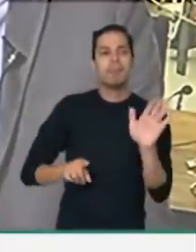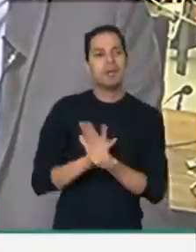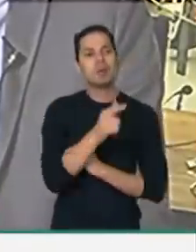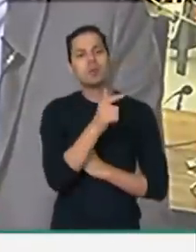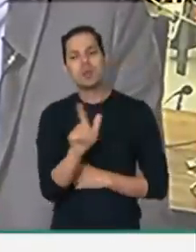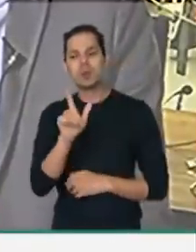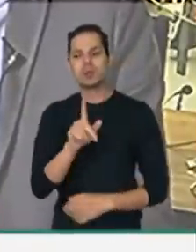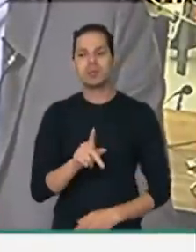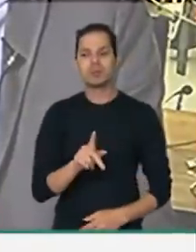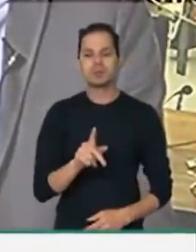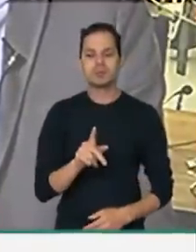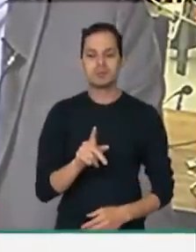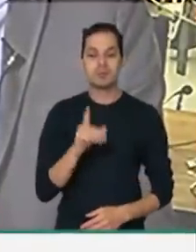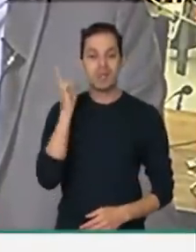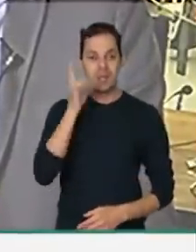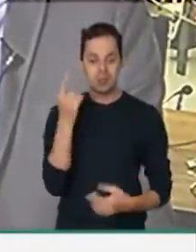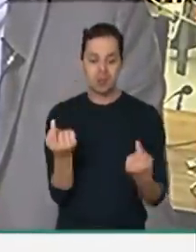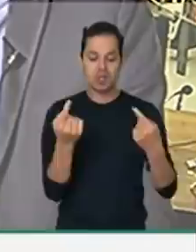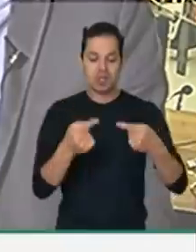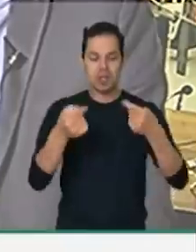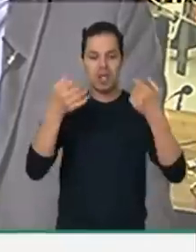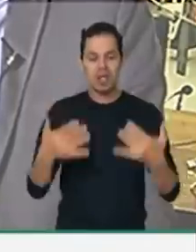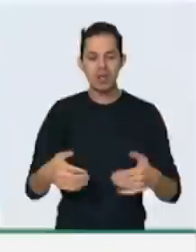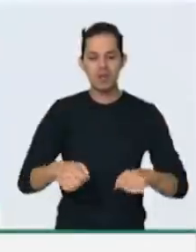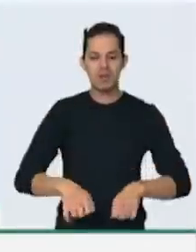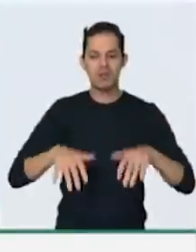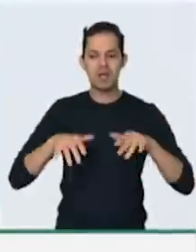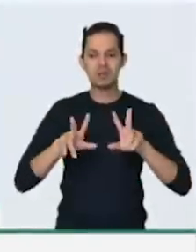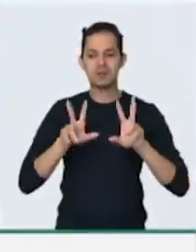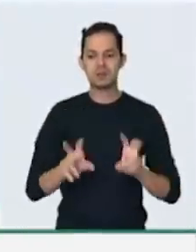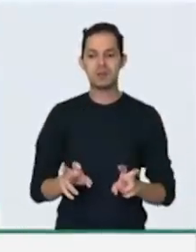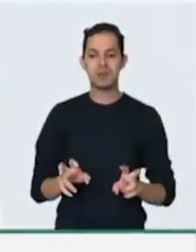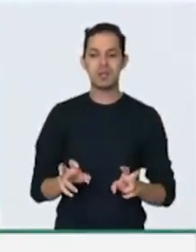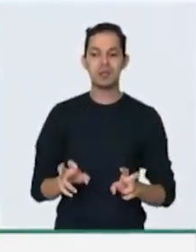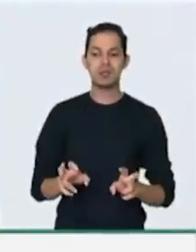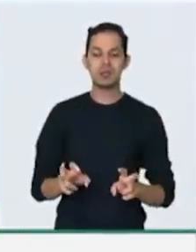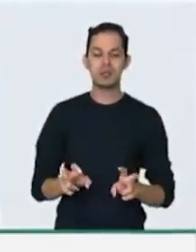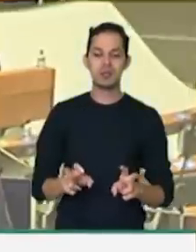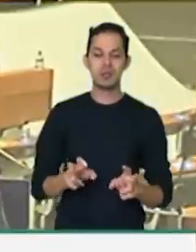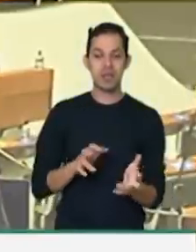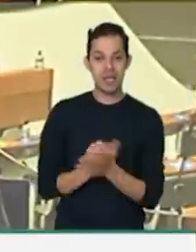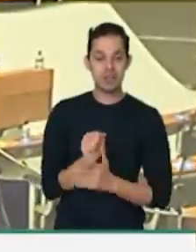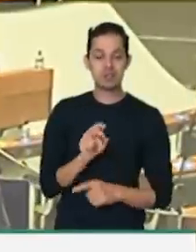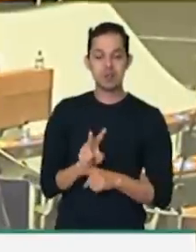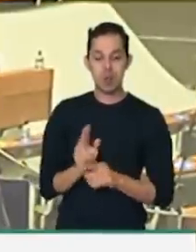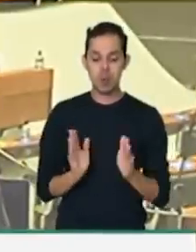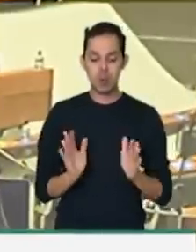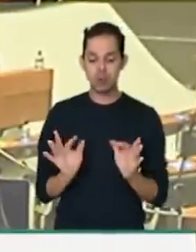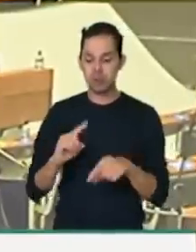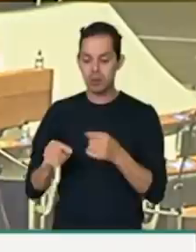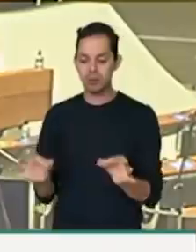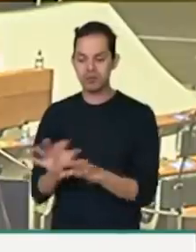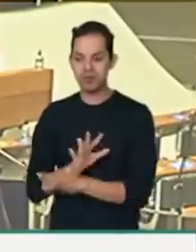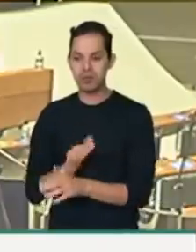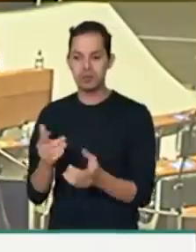que deputados de oposição levantaram aqui no plenário é em relação à possibilidade de registro provisório. Eles acham que o